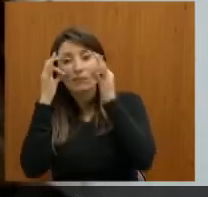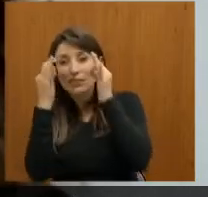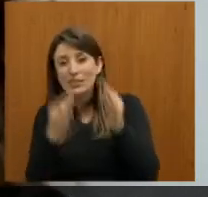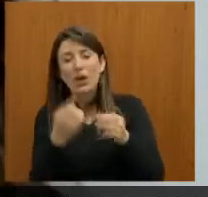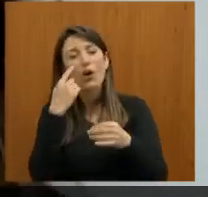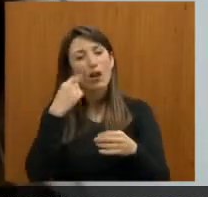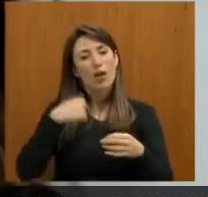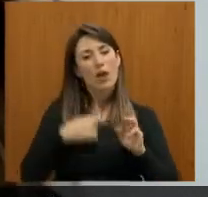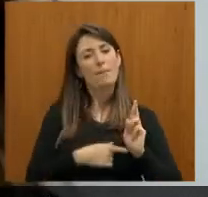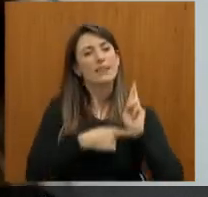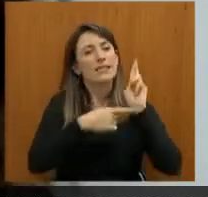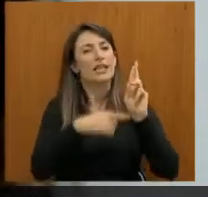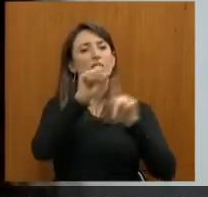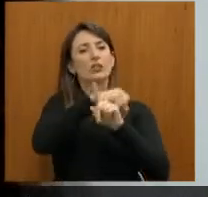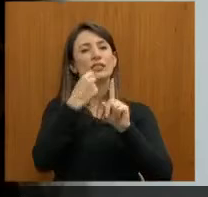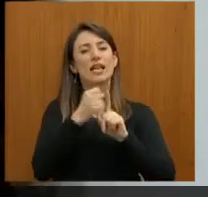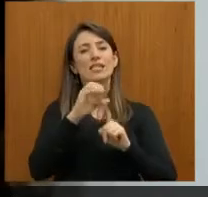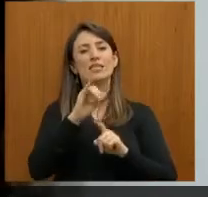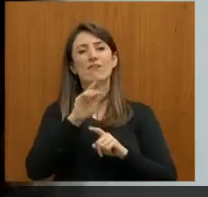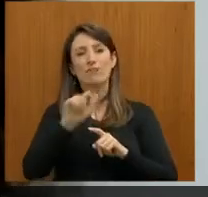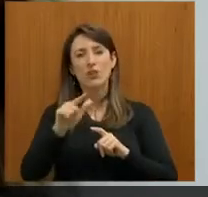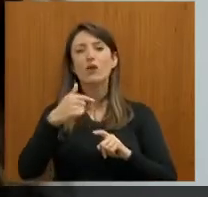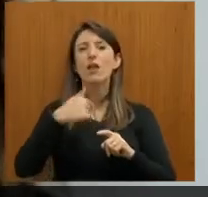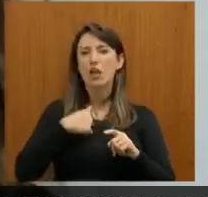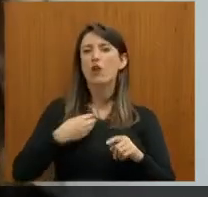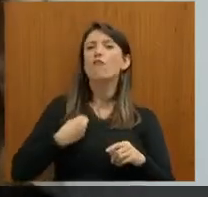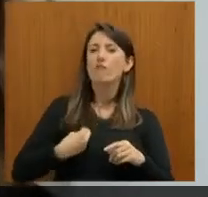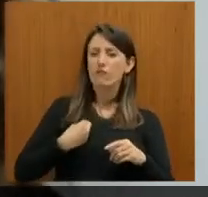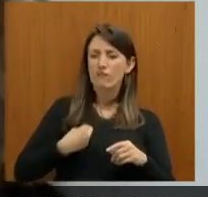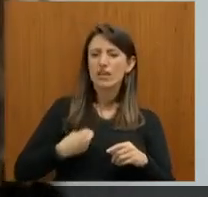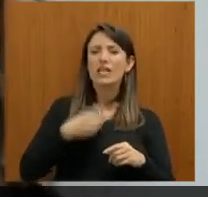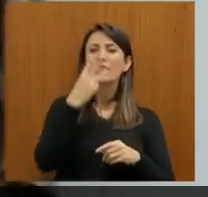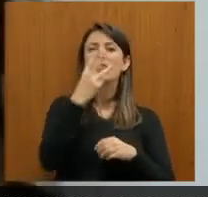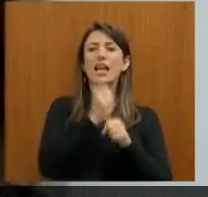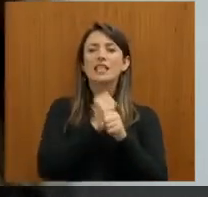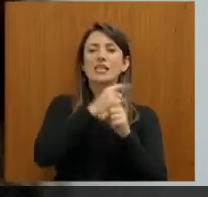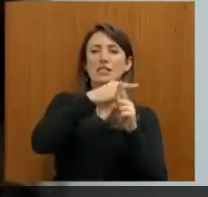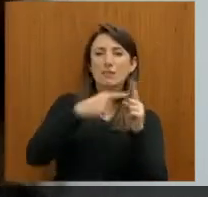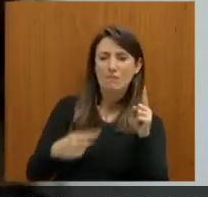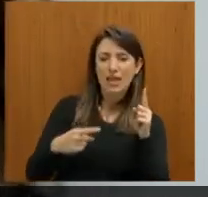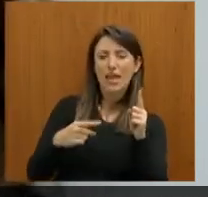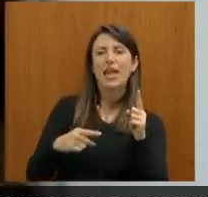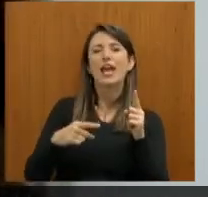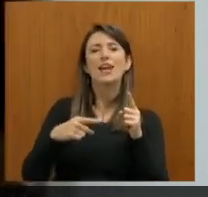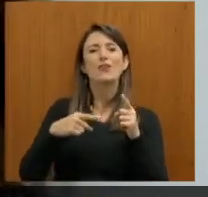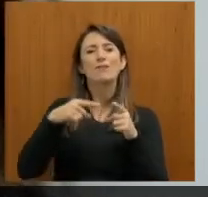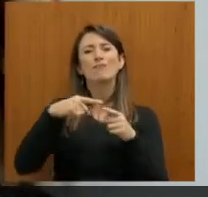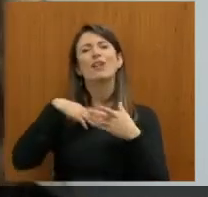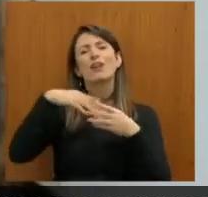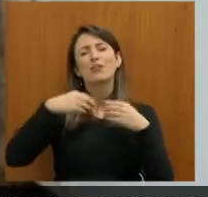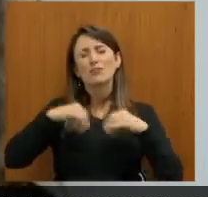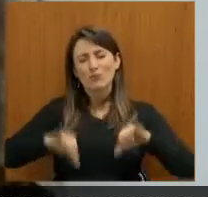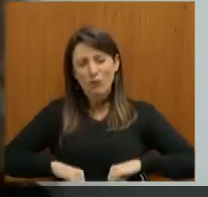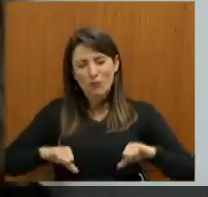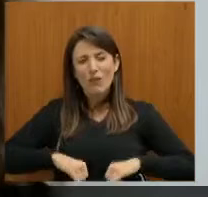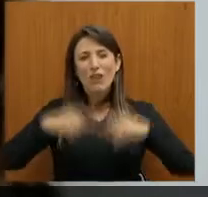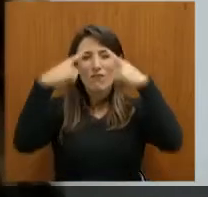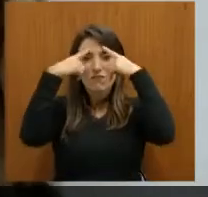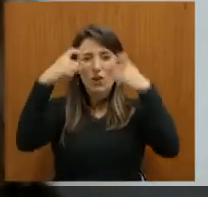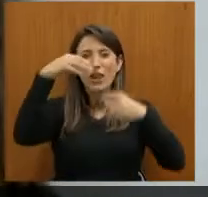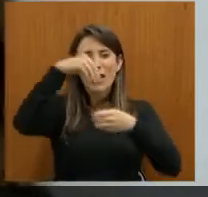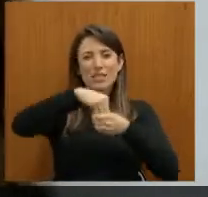foi uma mulher que vive três anos e meio numa no ciclo de violência doméstica muito forte onde aguentei